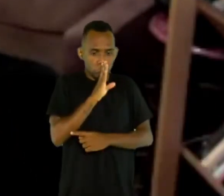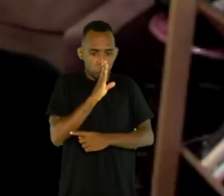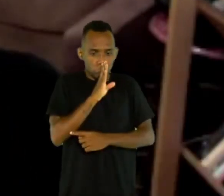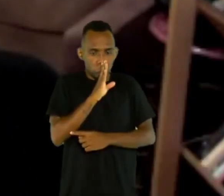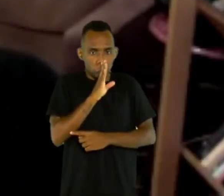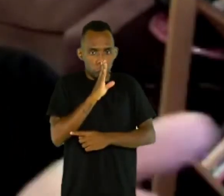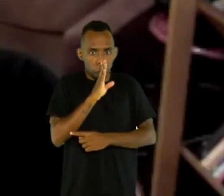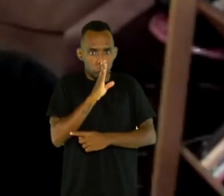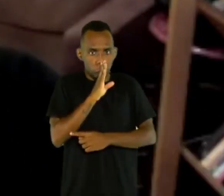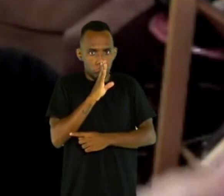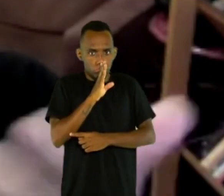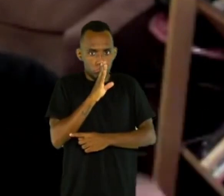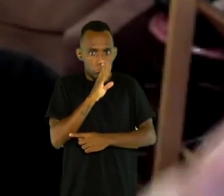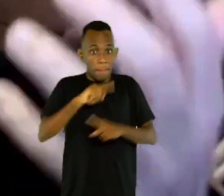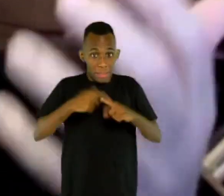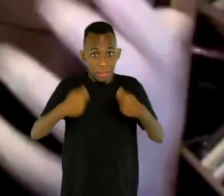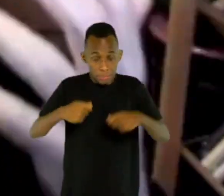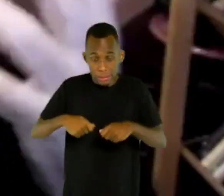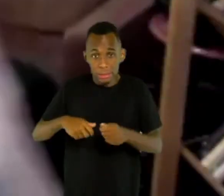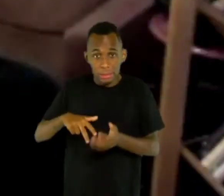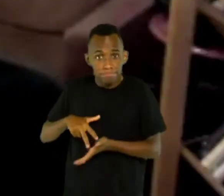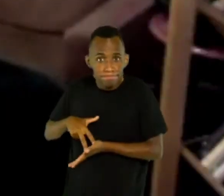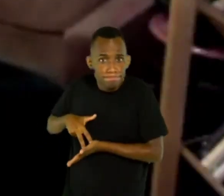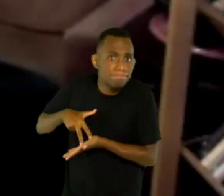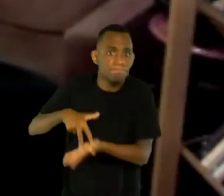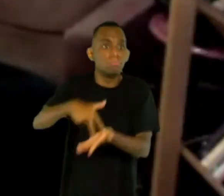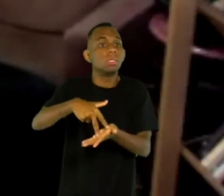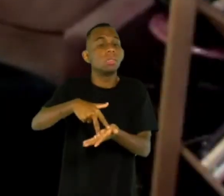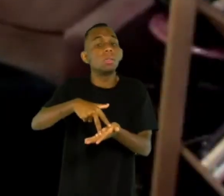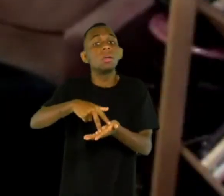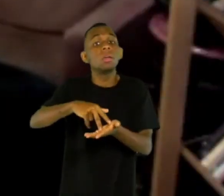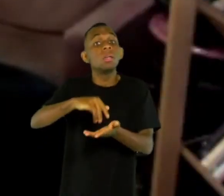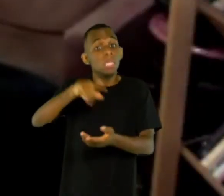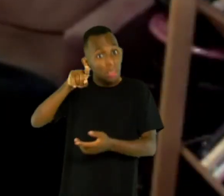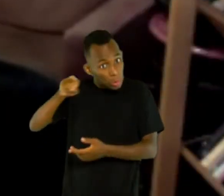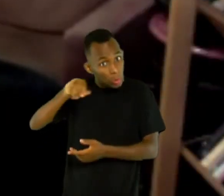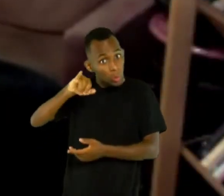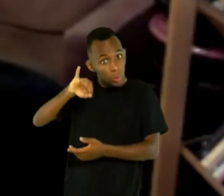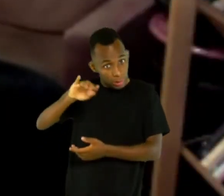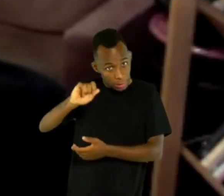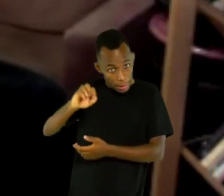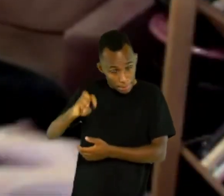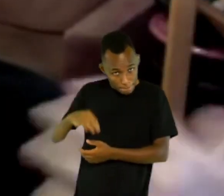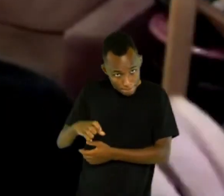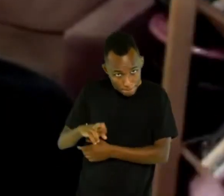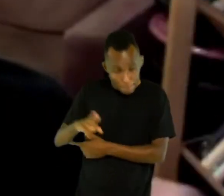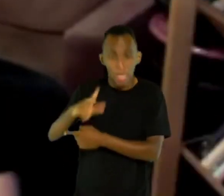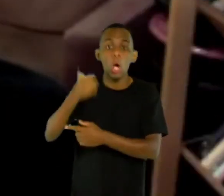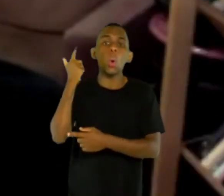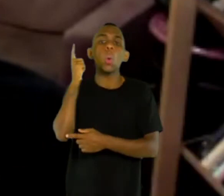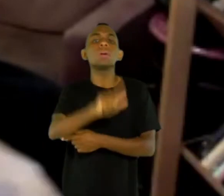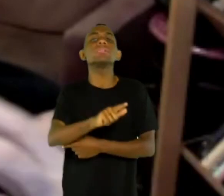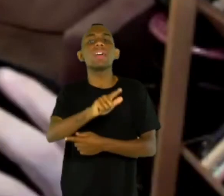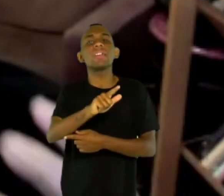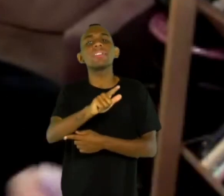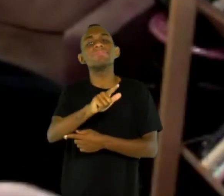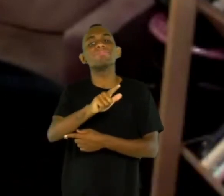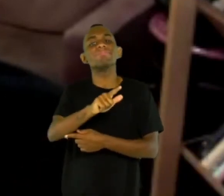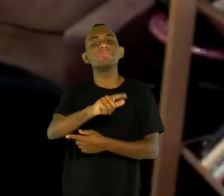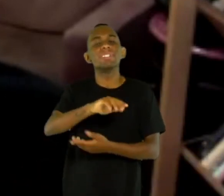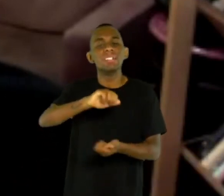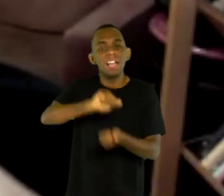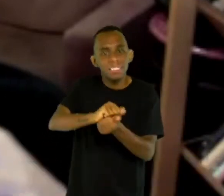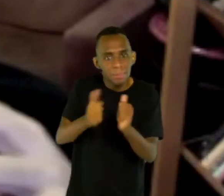de repente, o Itamar dá voz a essas personagens, né? E eu acho que é exatamente por isso que o livro é